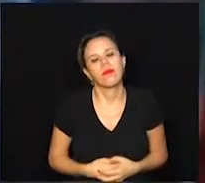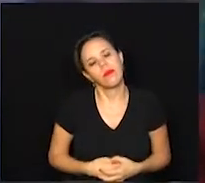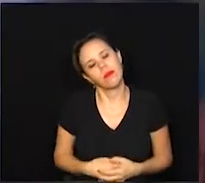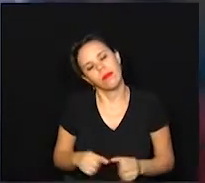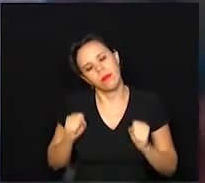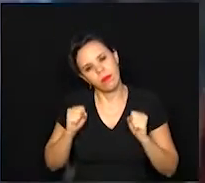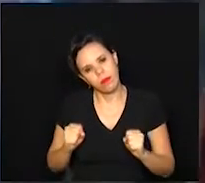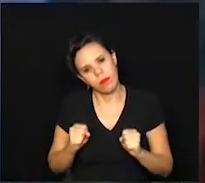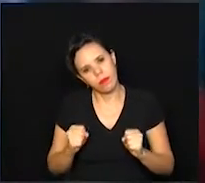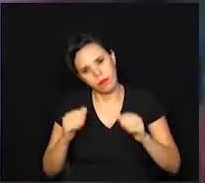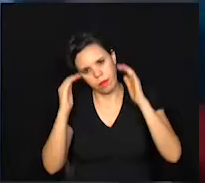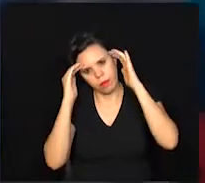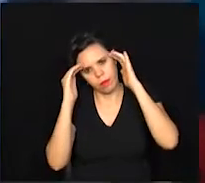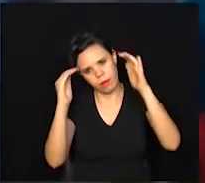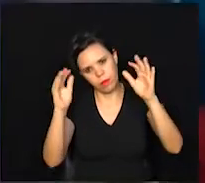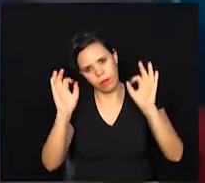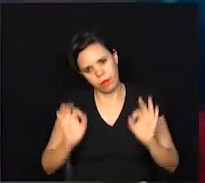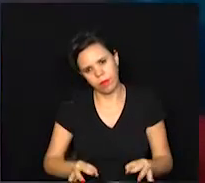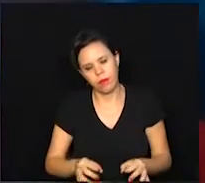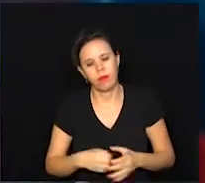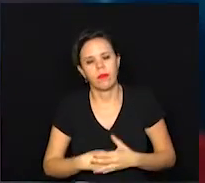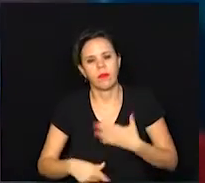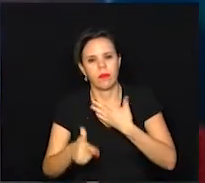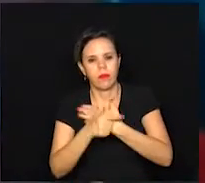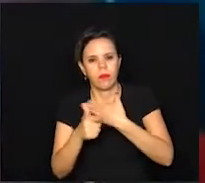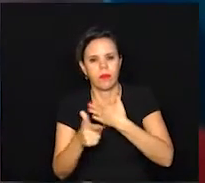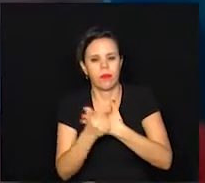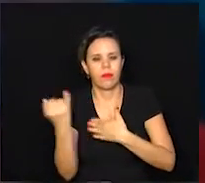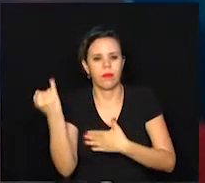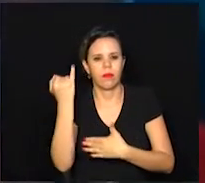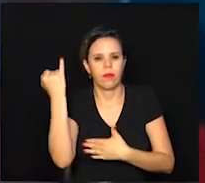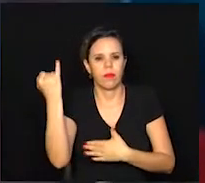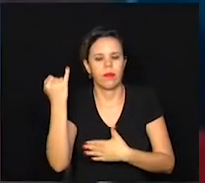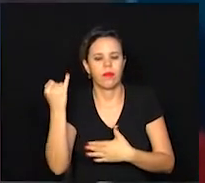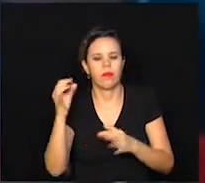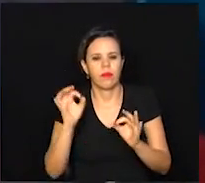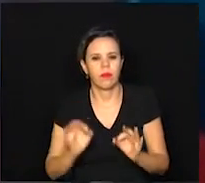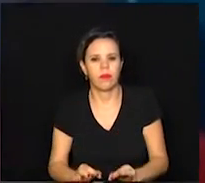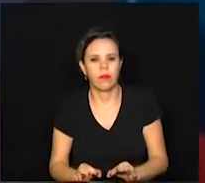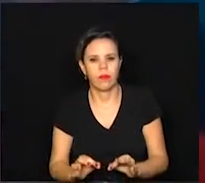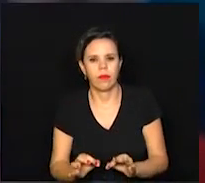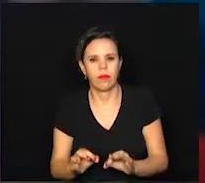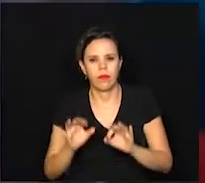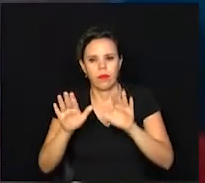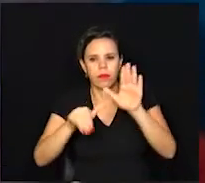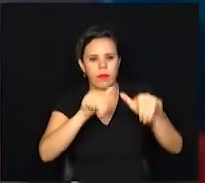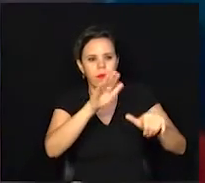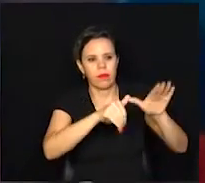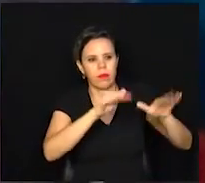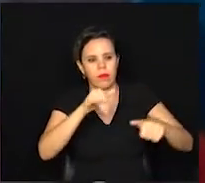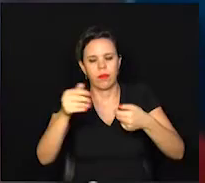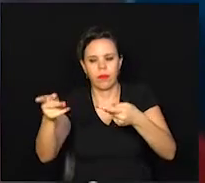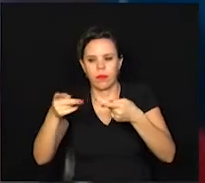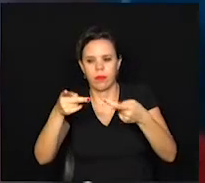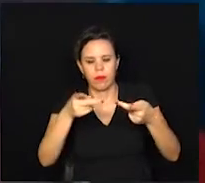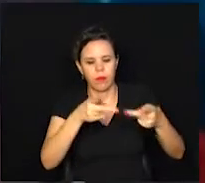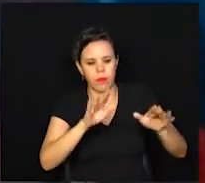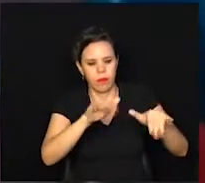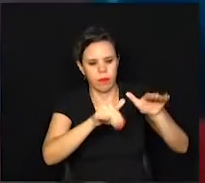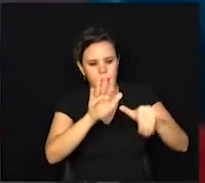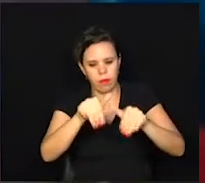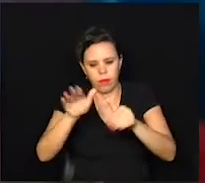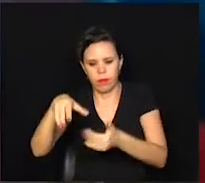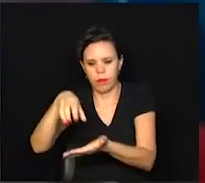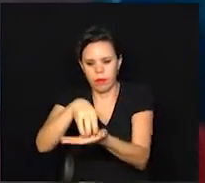pode cumprir, com certeza vai cumprir, um papel fundamental, justamente o de chamar todos os setores